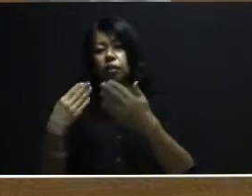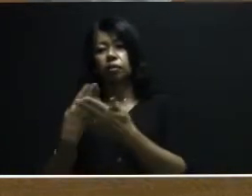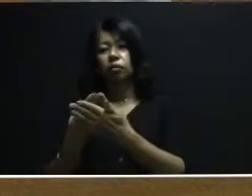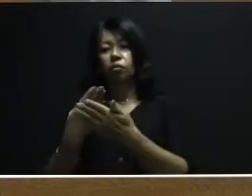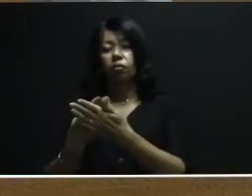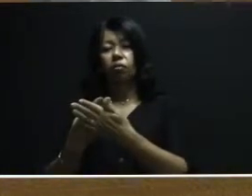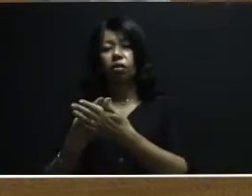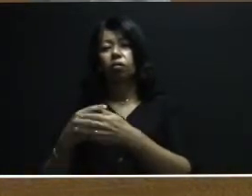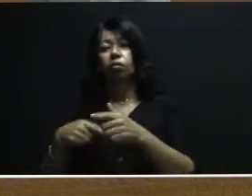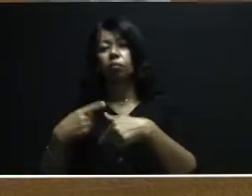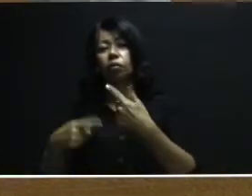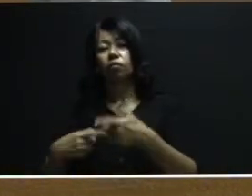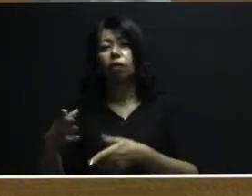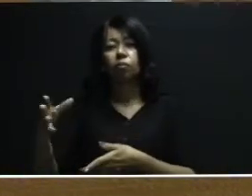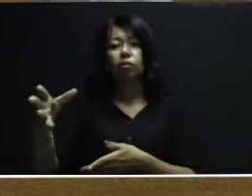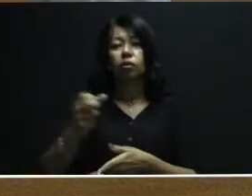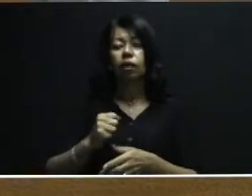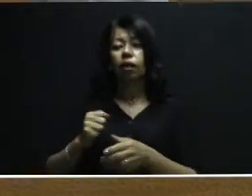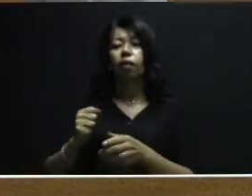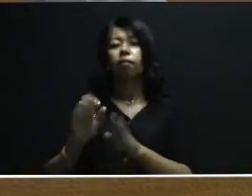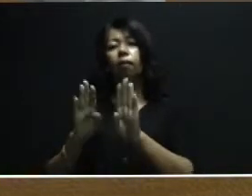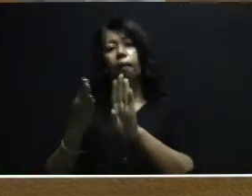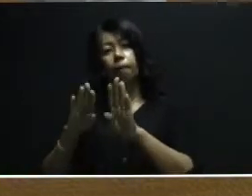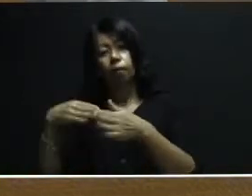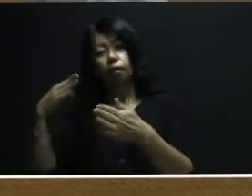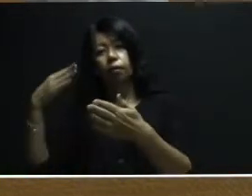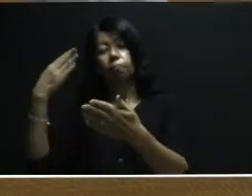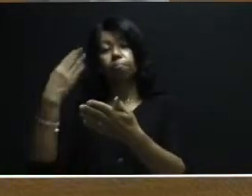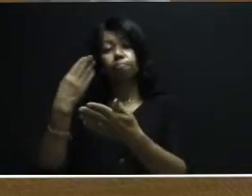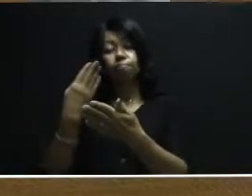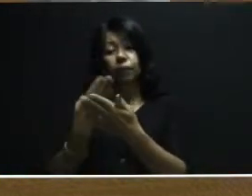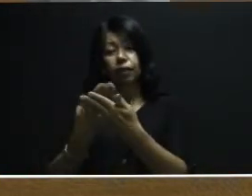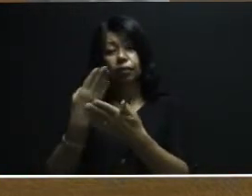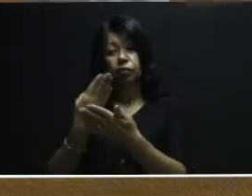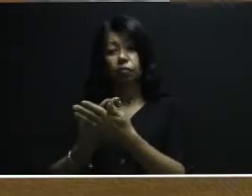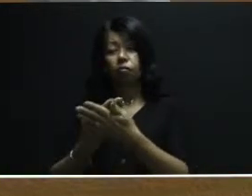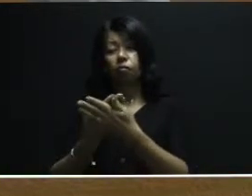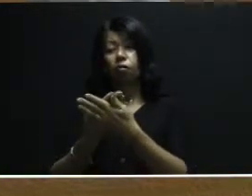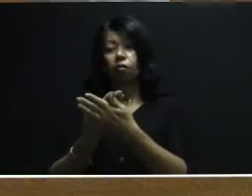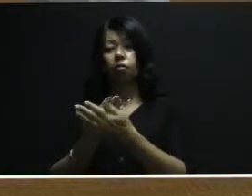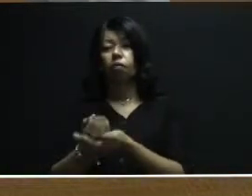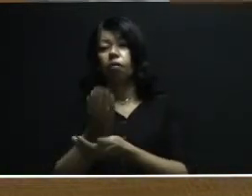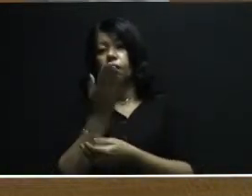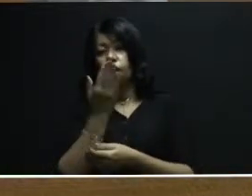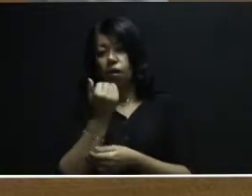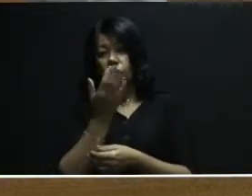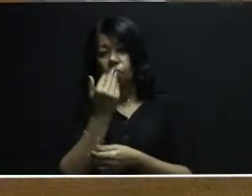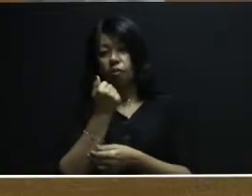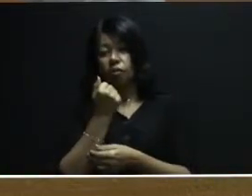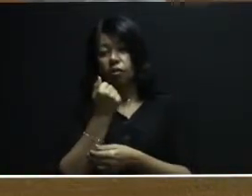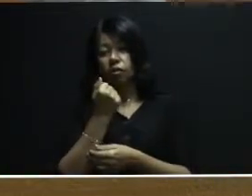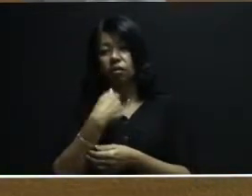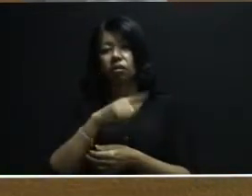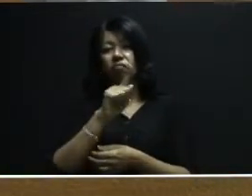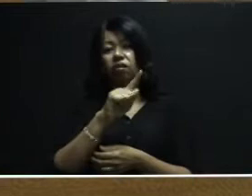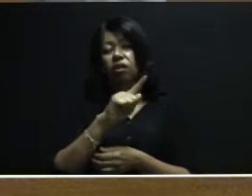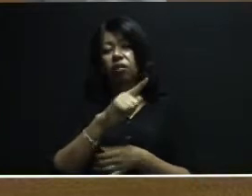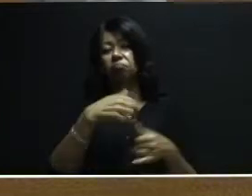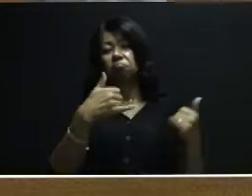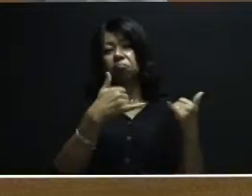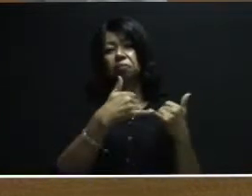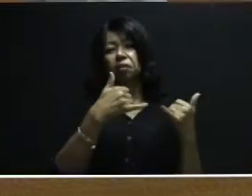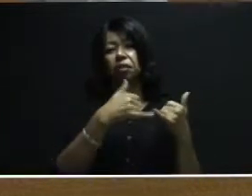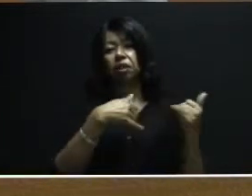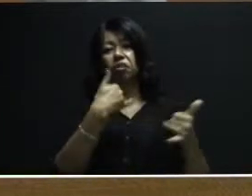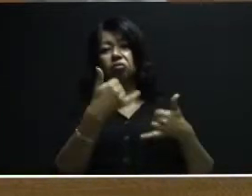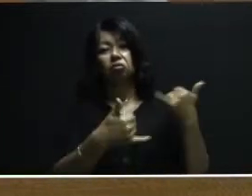ele vai buscá-lo na porta do colégio, ele almoça e vai para a internet para jogar os